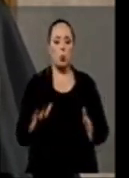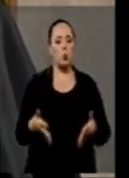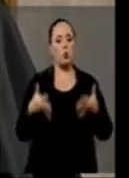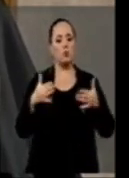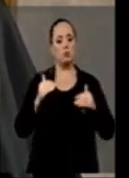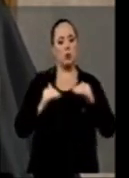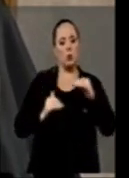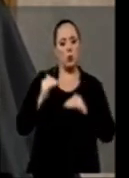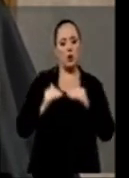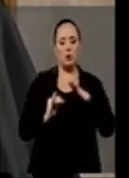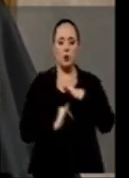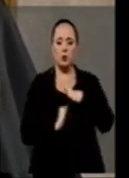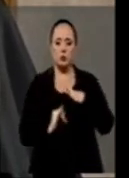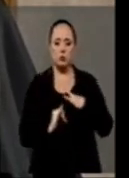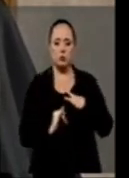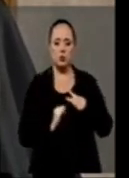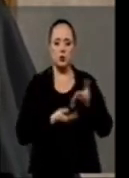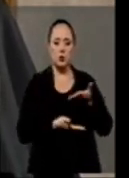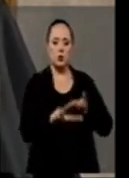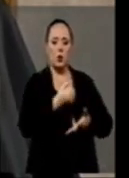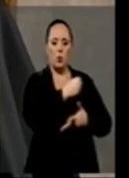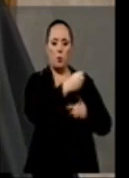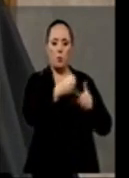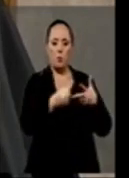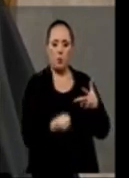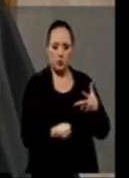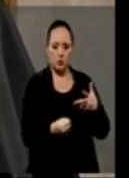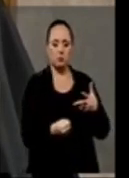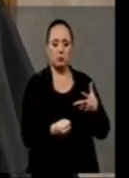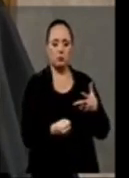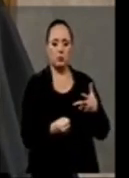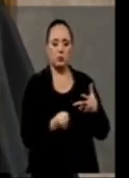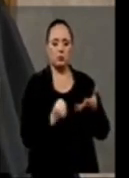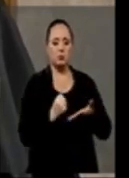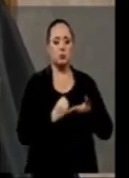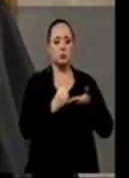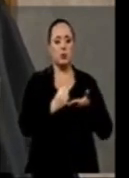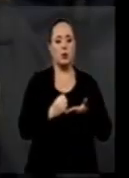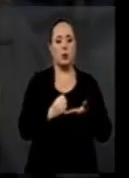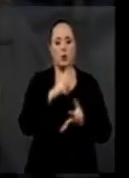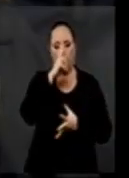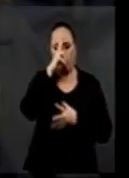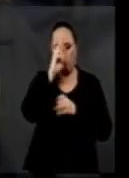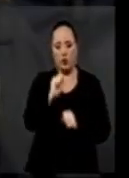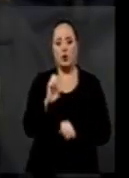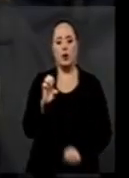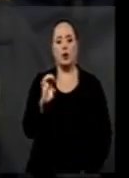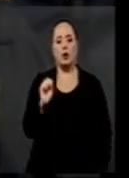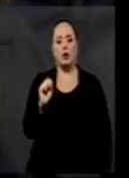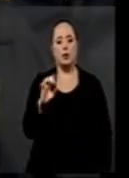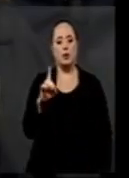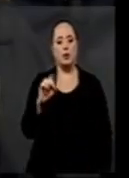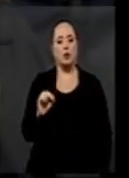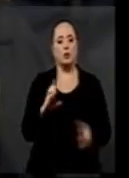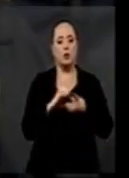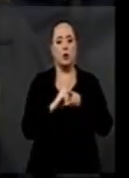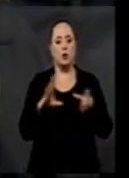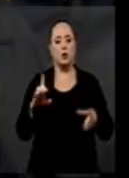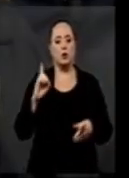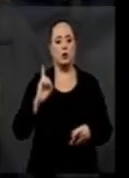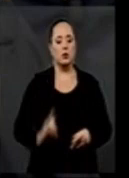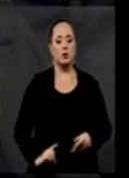institucional entre os poderes com vistas ao fortalecimento do estado democrático de direito